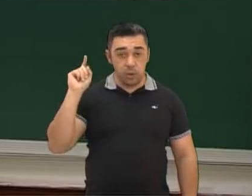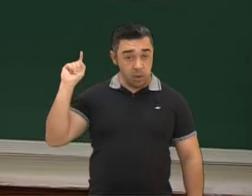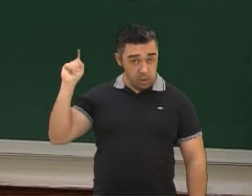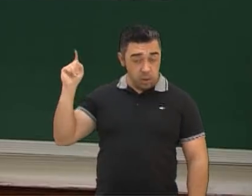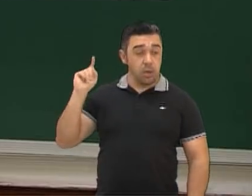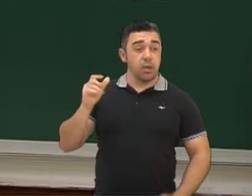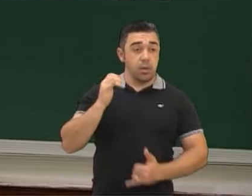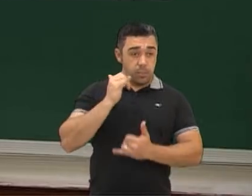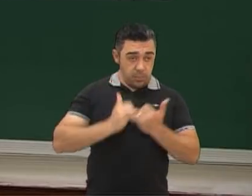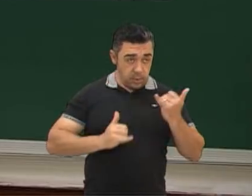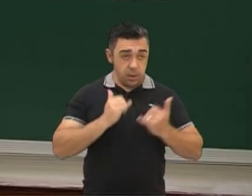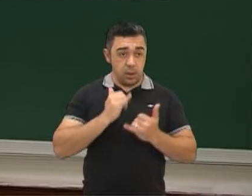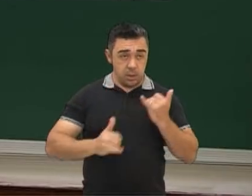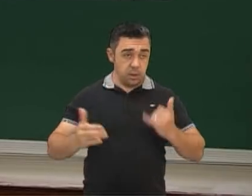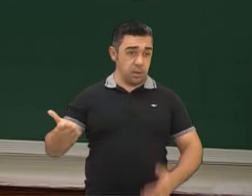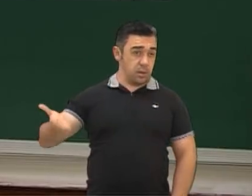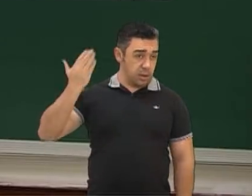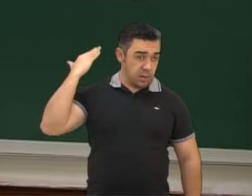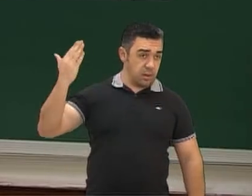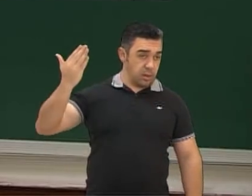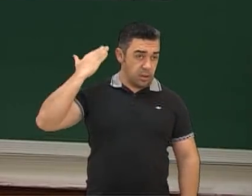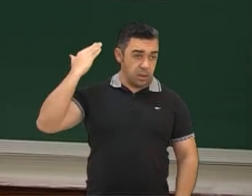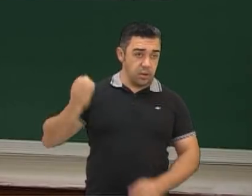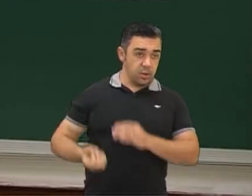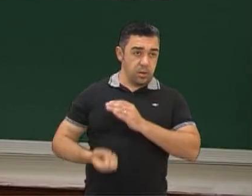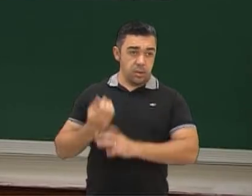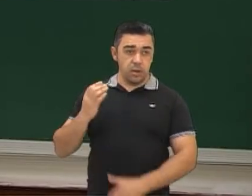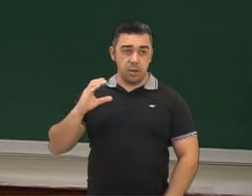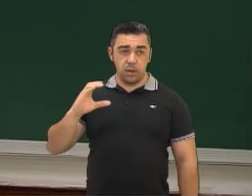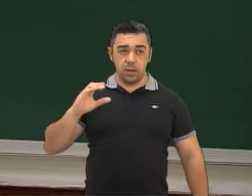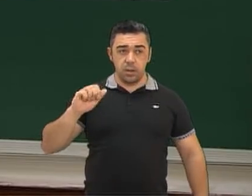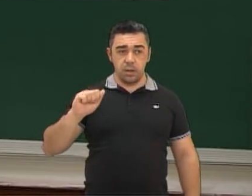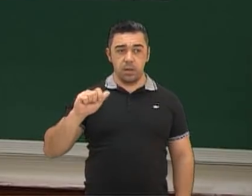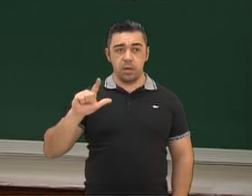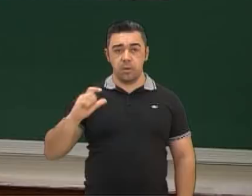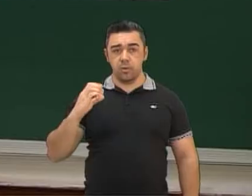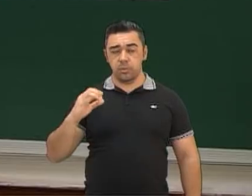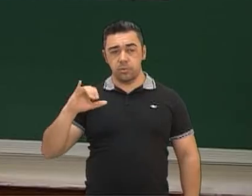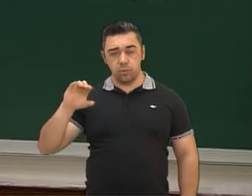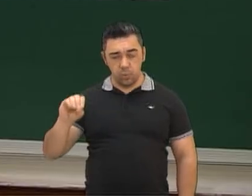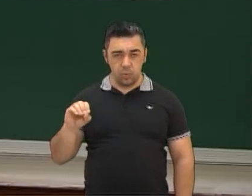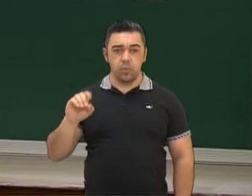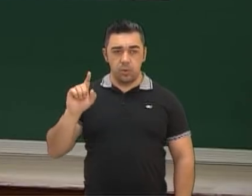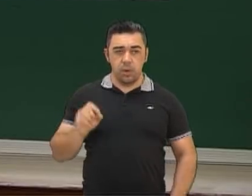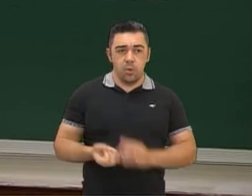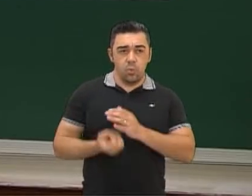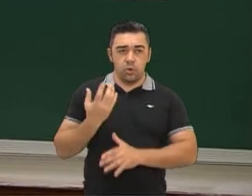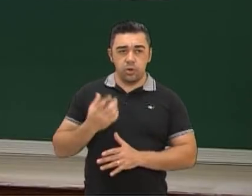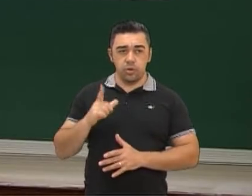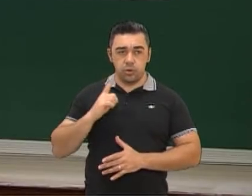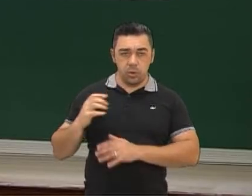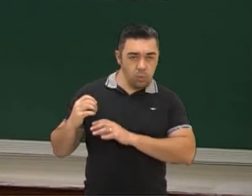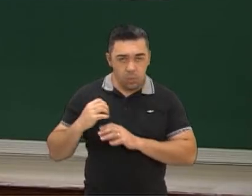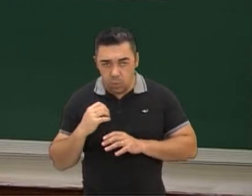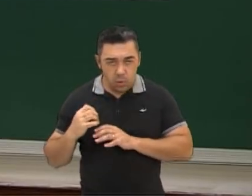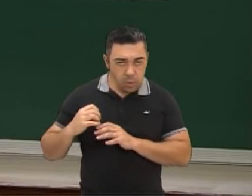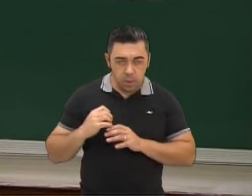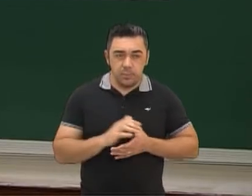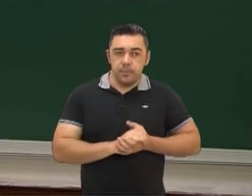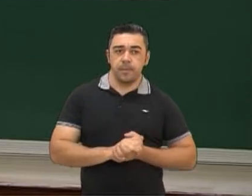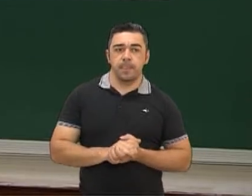se entende é o jogo do cálcio, esse que deu origem para o rugby.